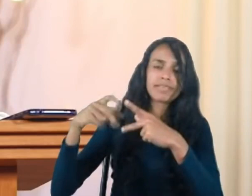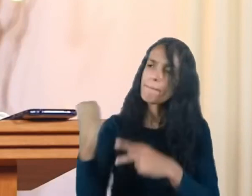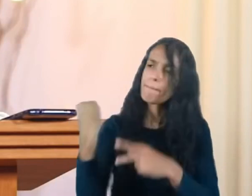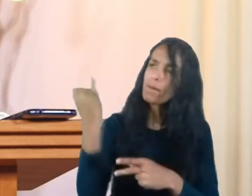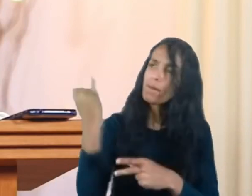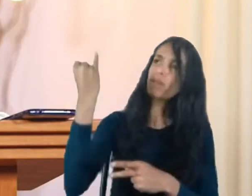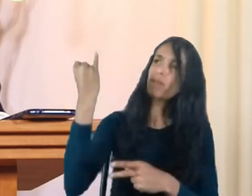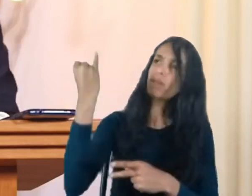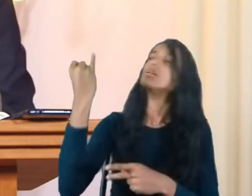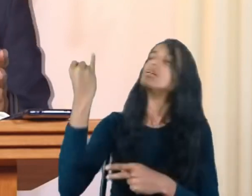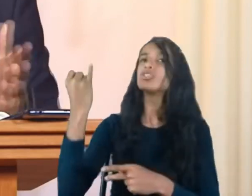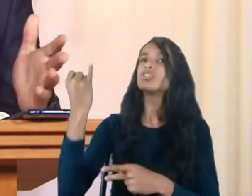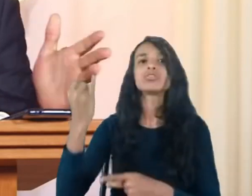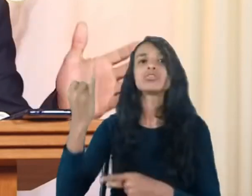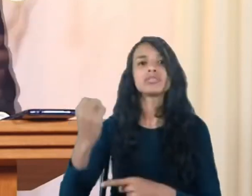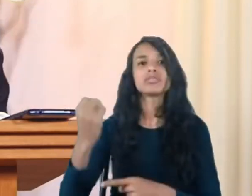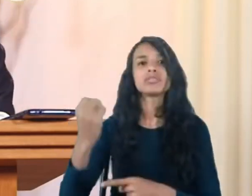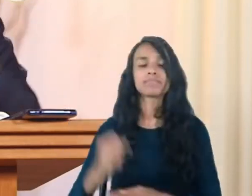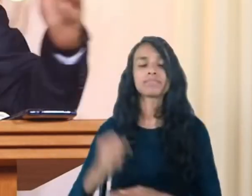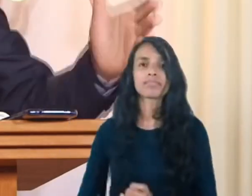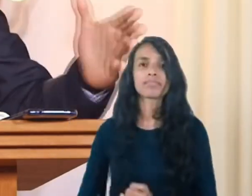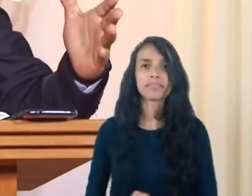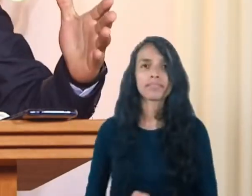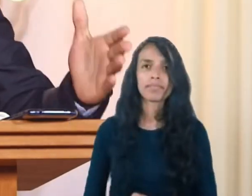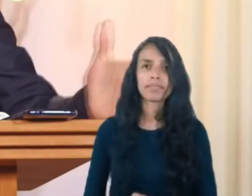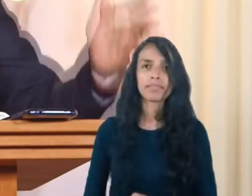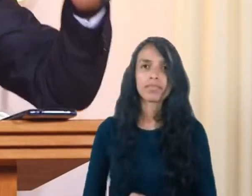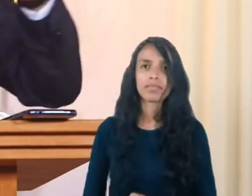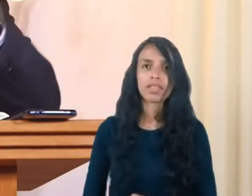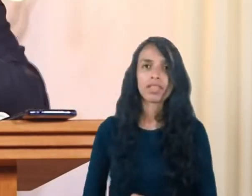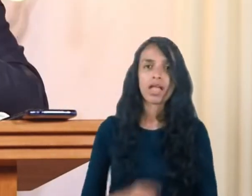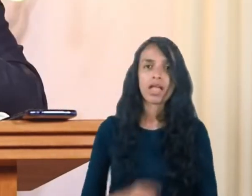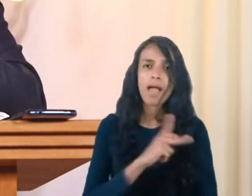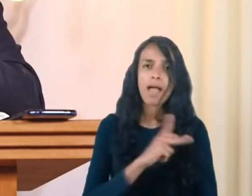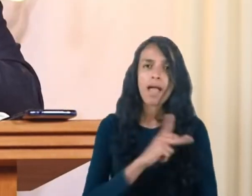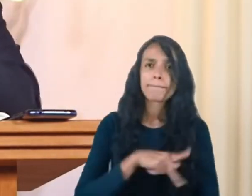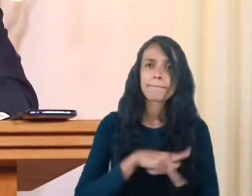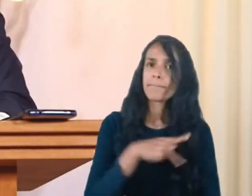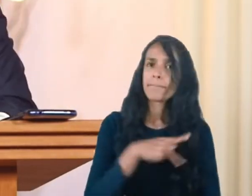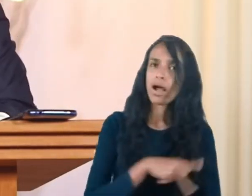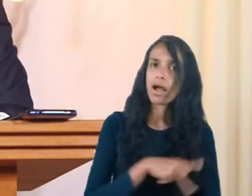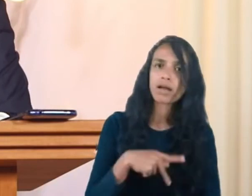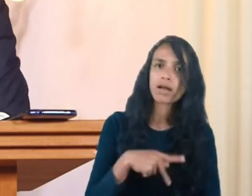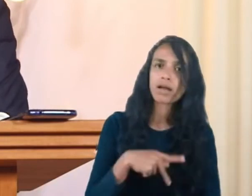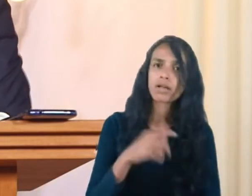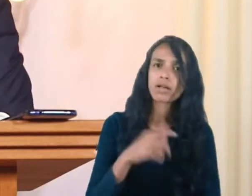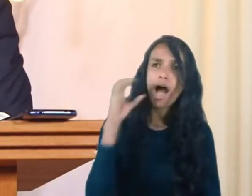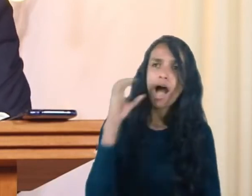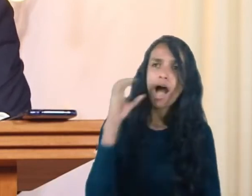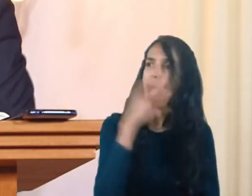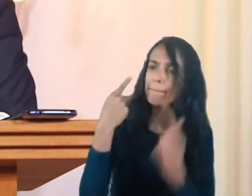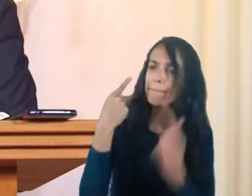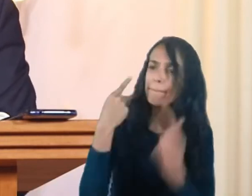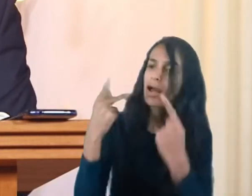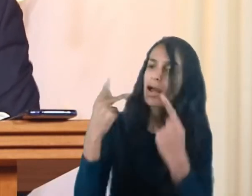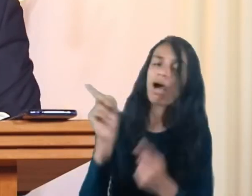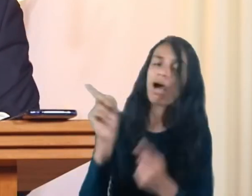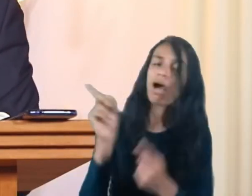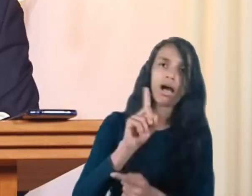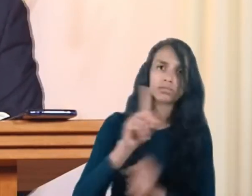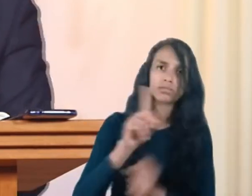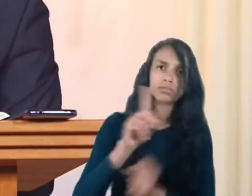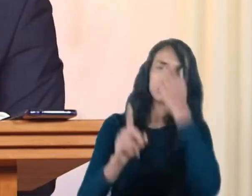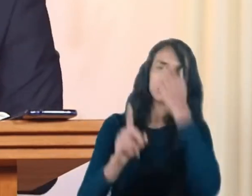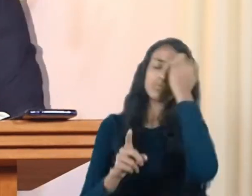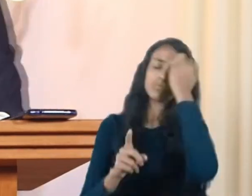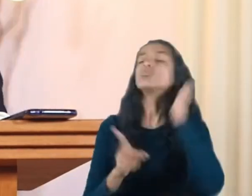Entenderam? O apóstolo Paulo não diminuiu o sermão, mesmo depois que o jovem caiu e